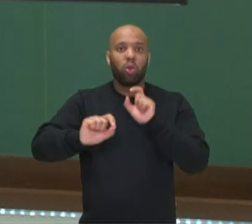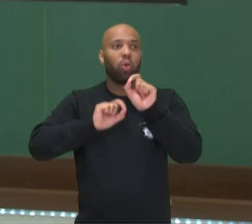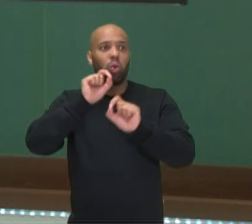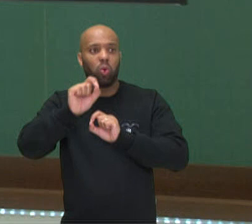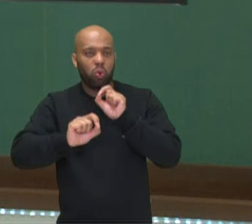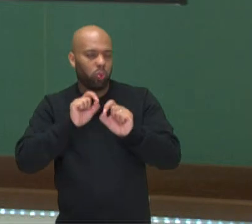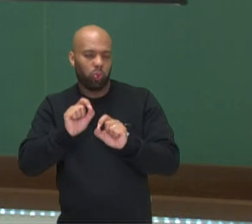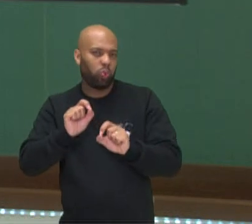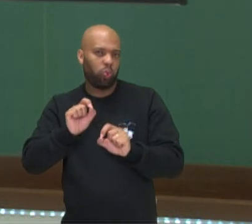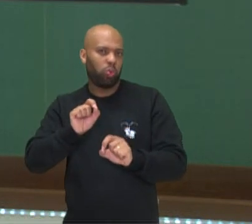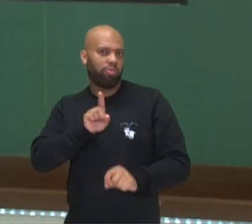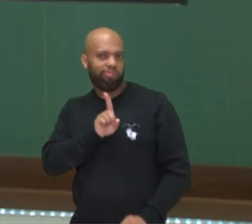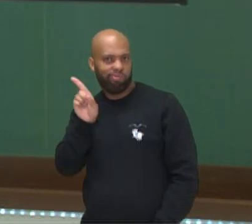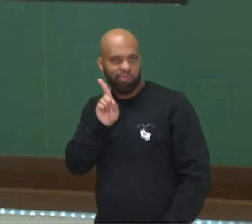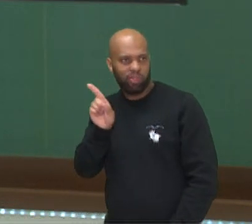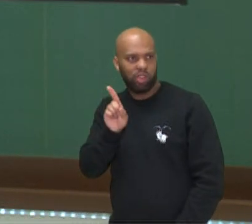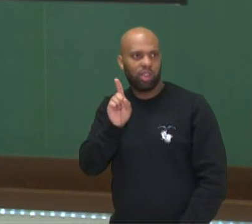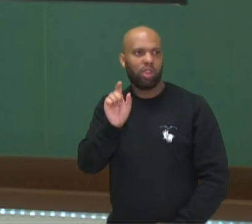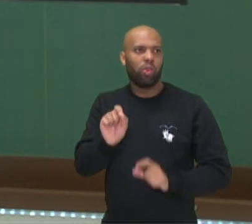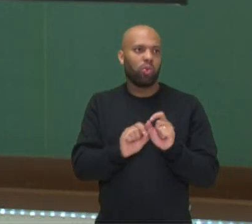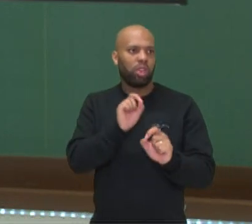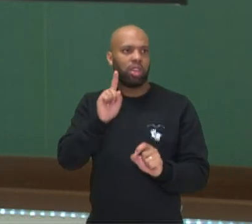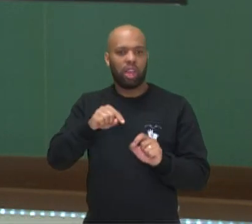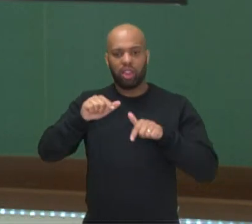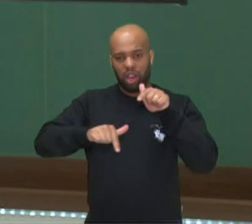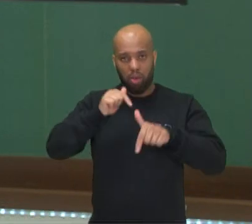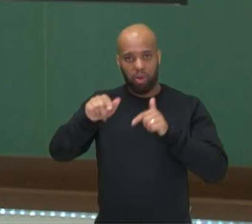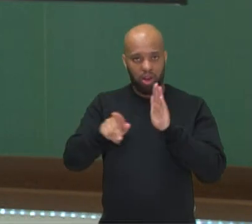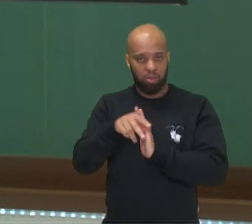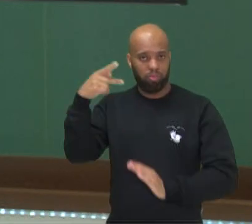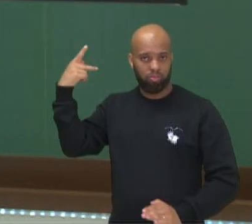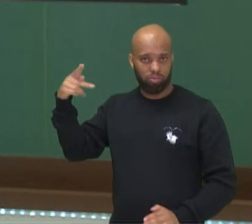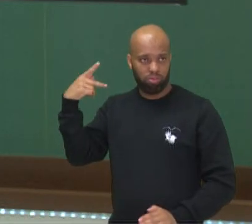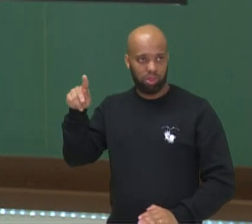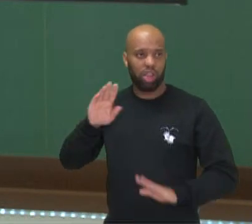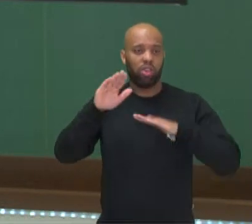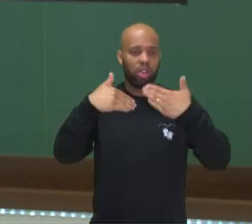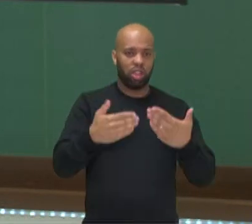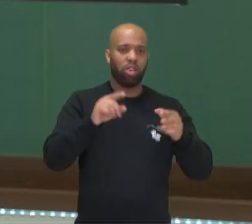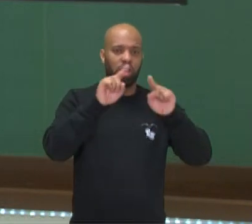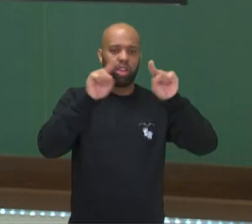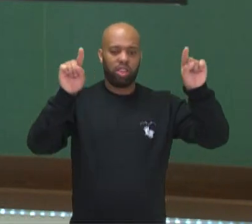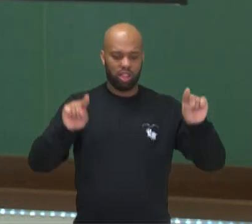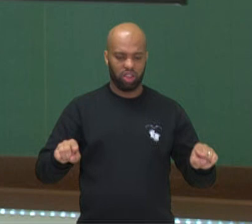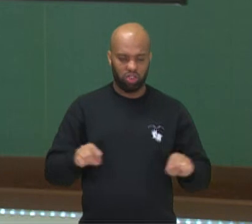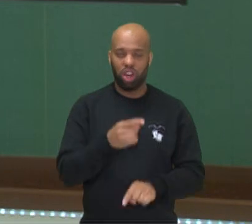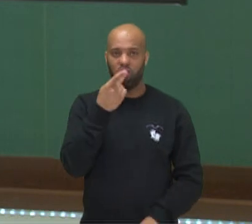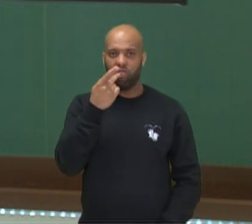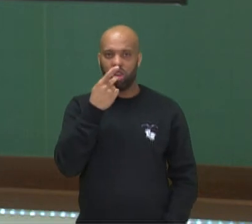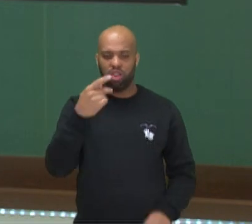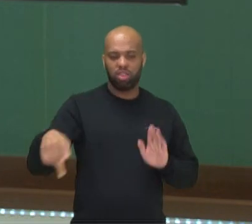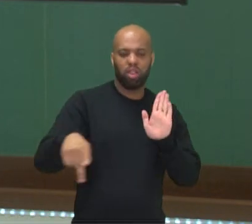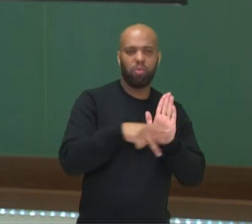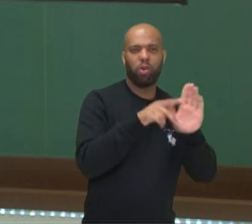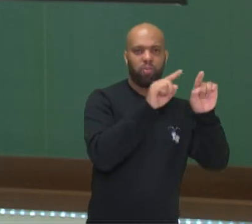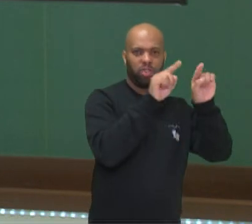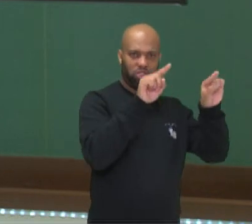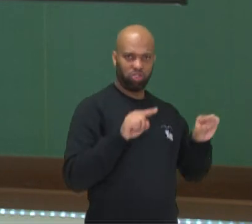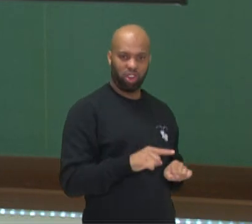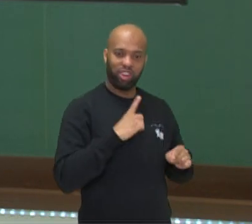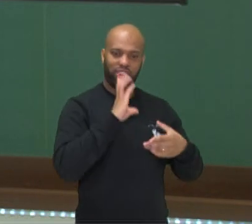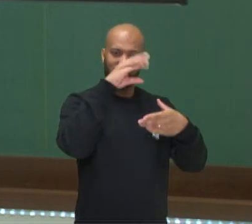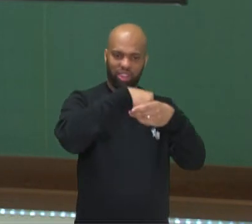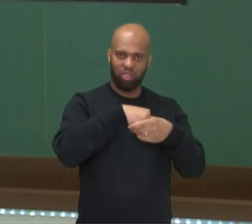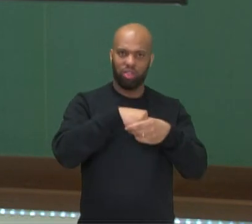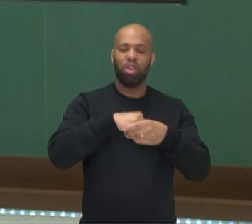que, no caso aqui, seria o ofício do chargista, né? Então, é a charge falando da própria charge, né? Na